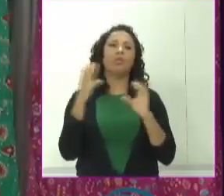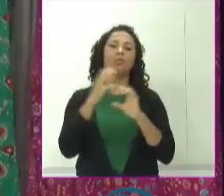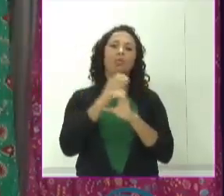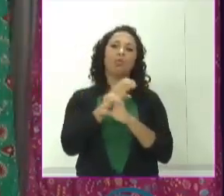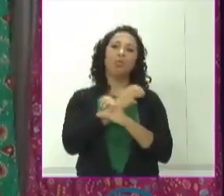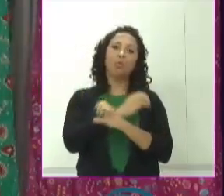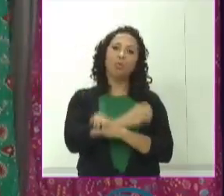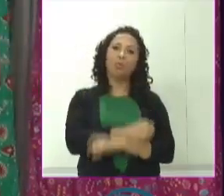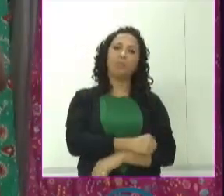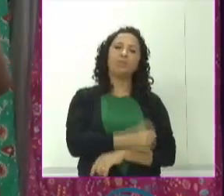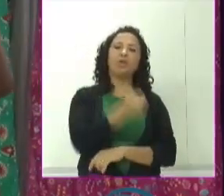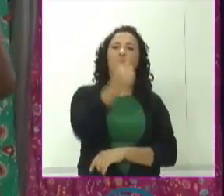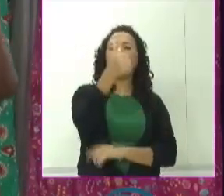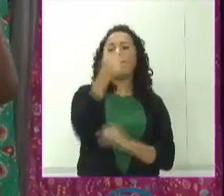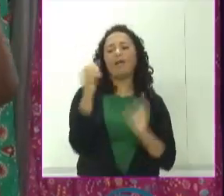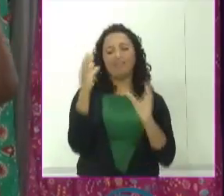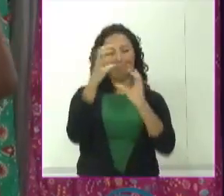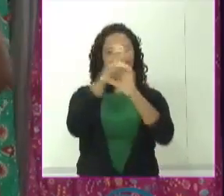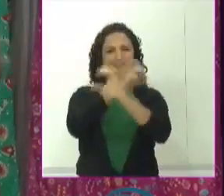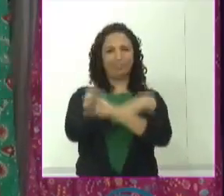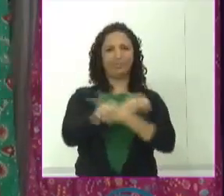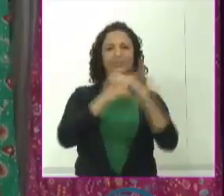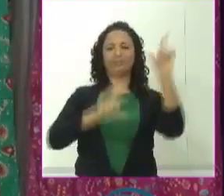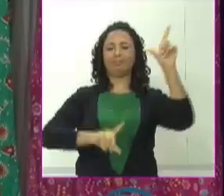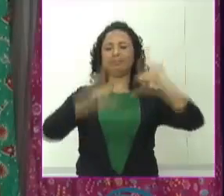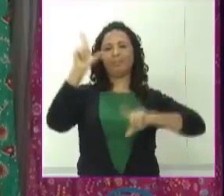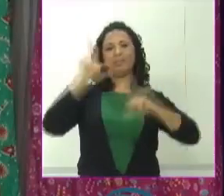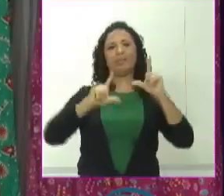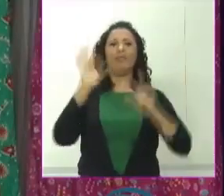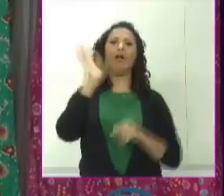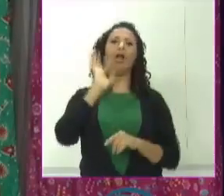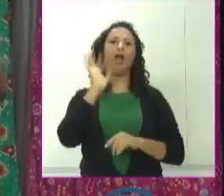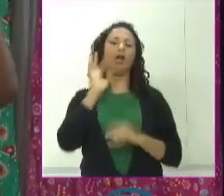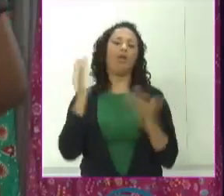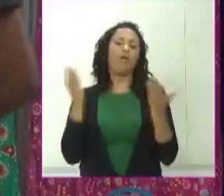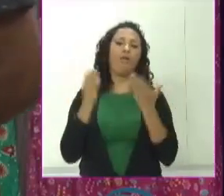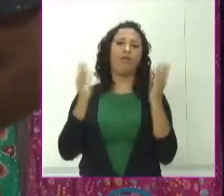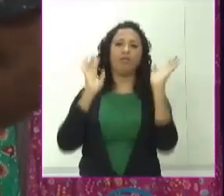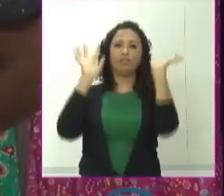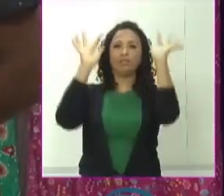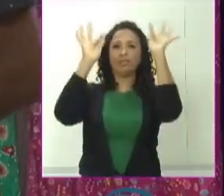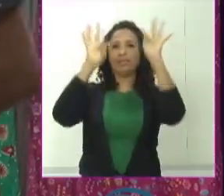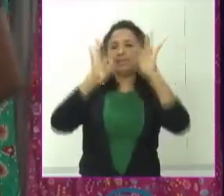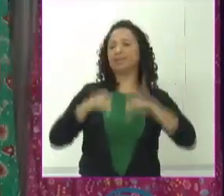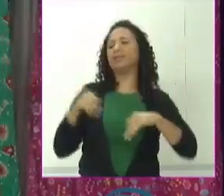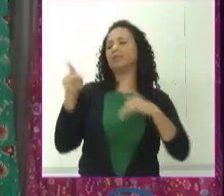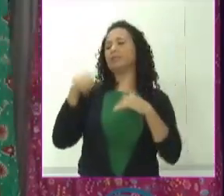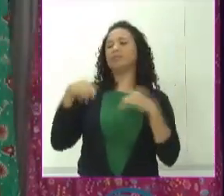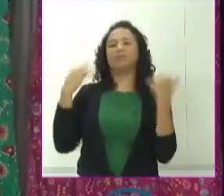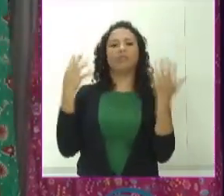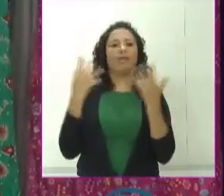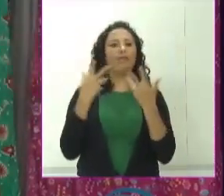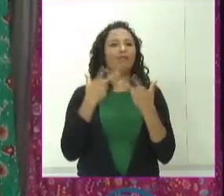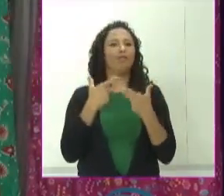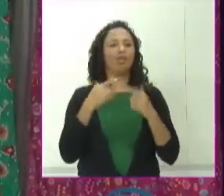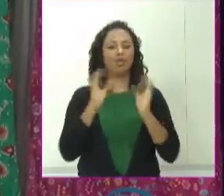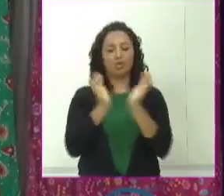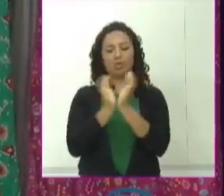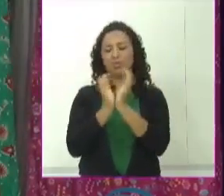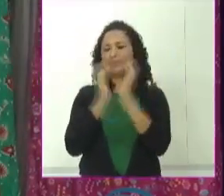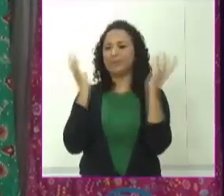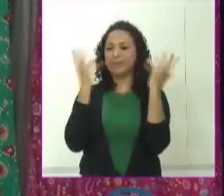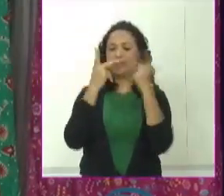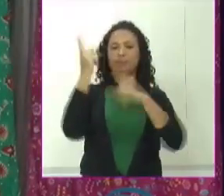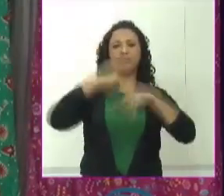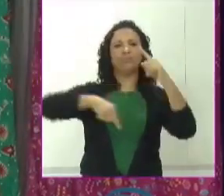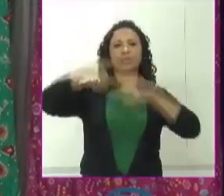gente ir quase já encerrando, porque vai ser muito legal, a gente vai encerrar o programa hoje com esses meninos maravilhosos, essa banda linda que está fazendo o maior sucesso,